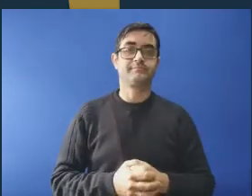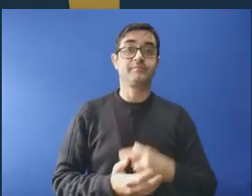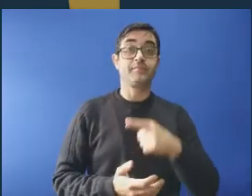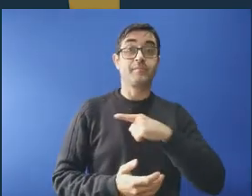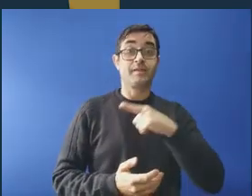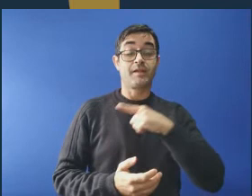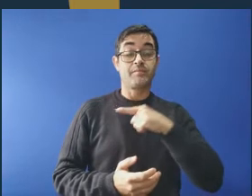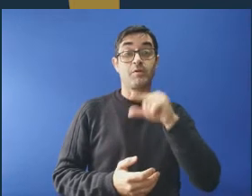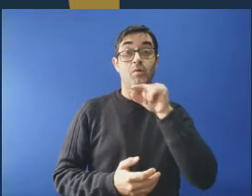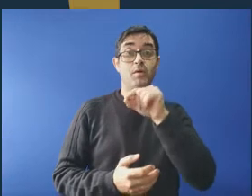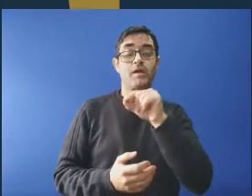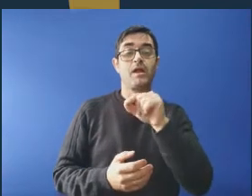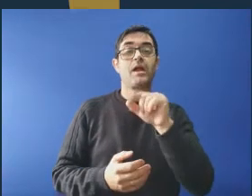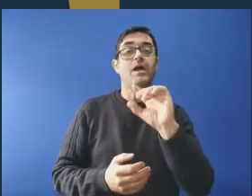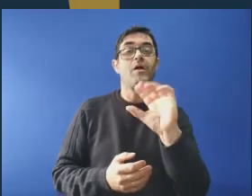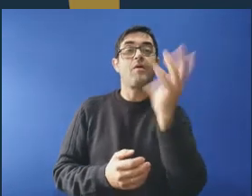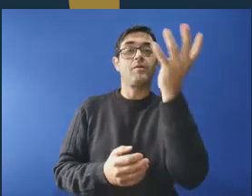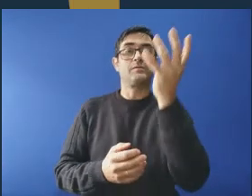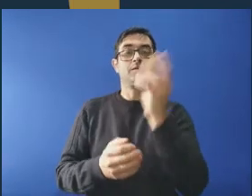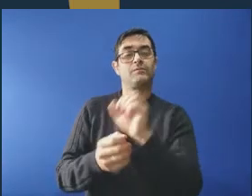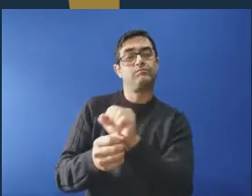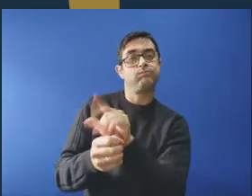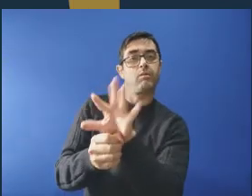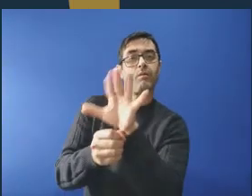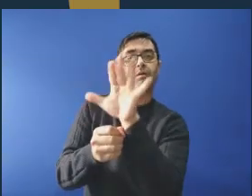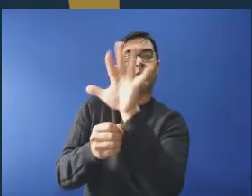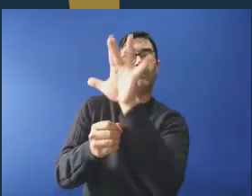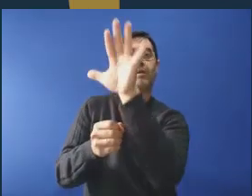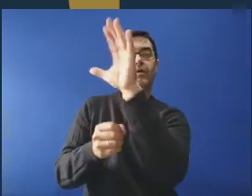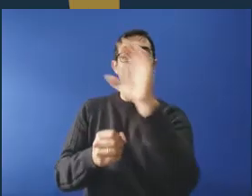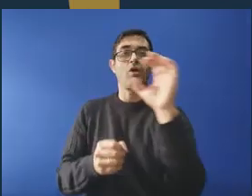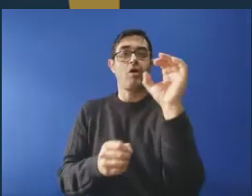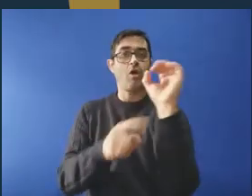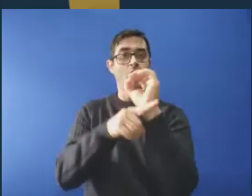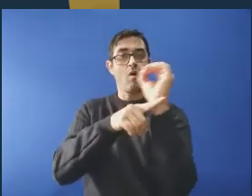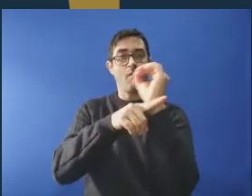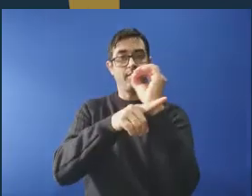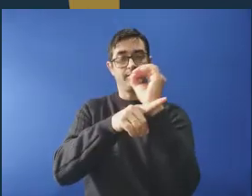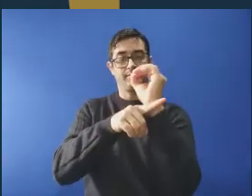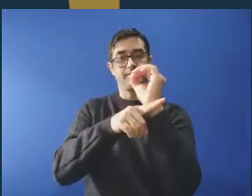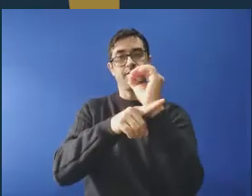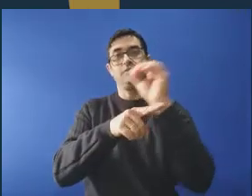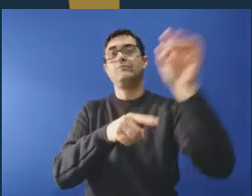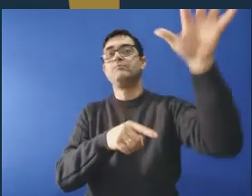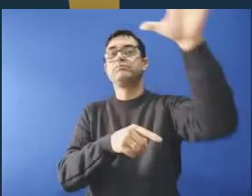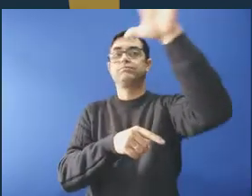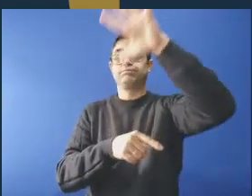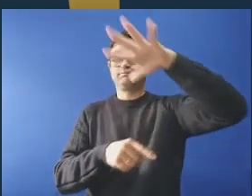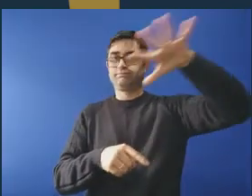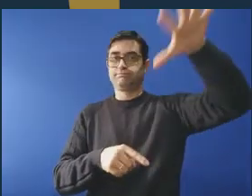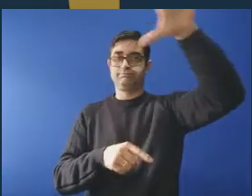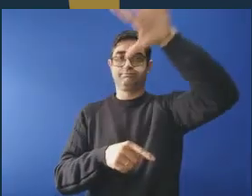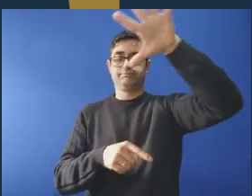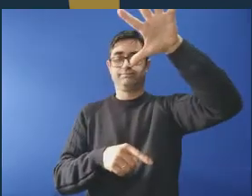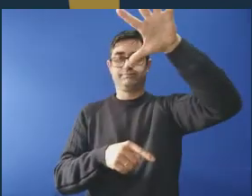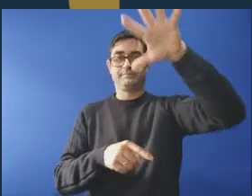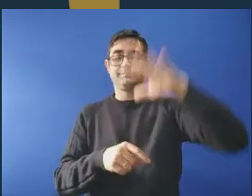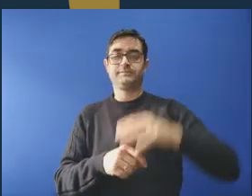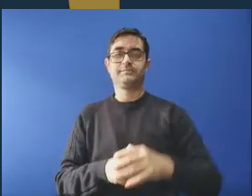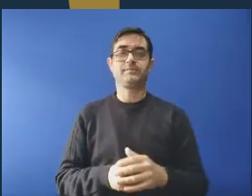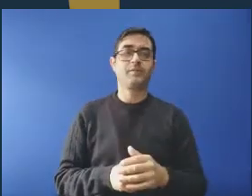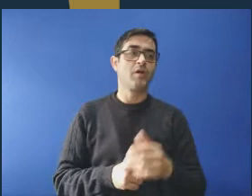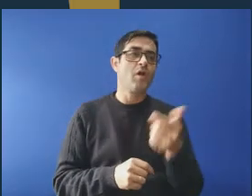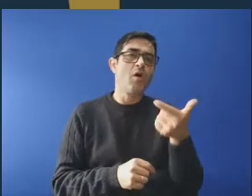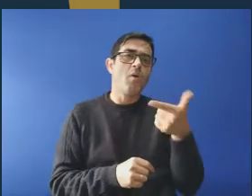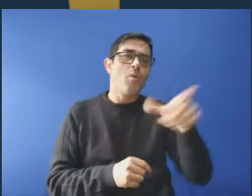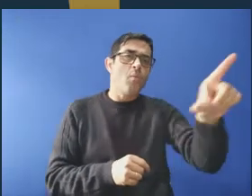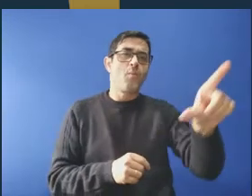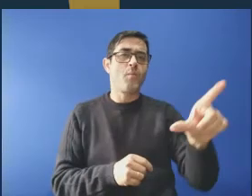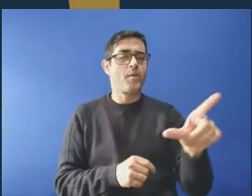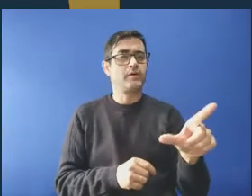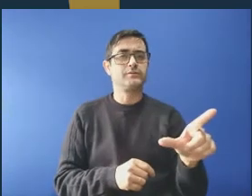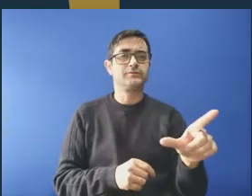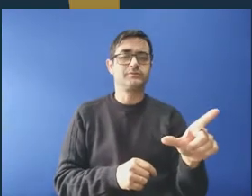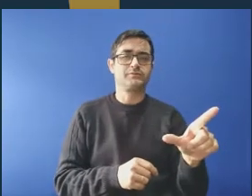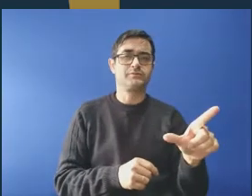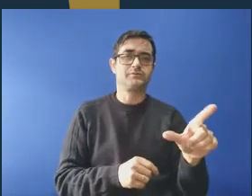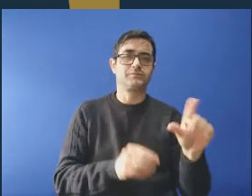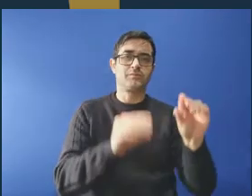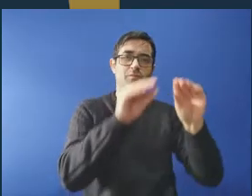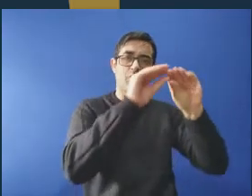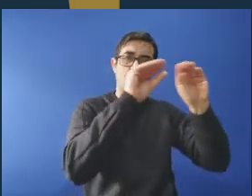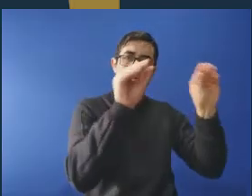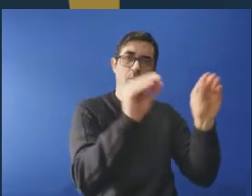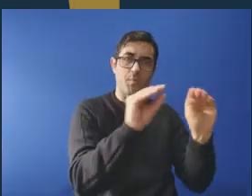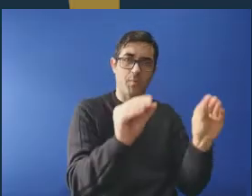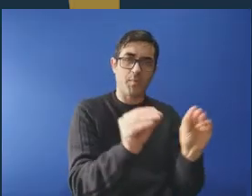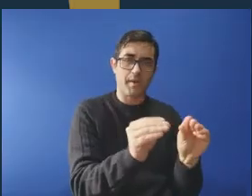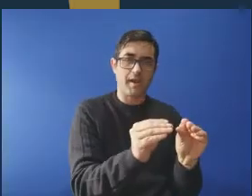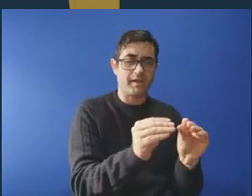liberando oxigênio para a atmosfera. Já os organismos que se alimentam, por exemplo, desse vegetal,